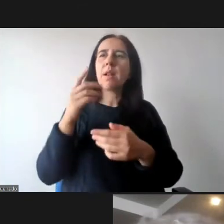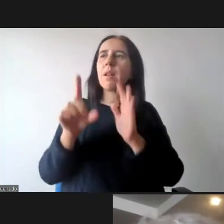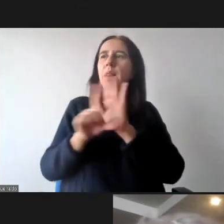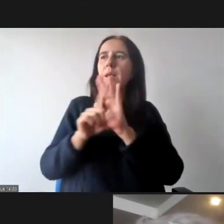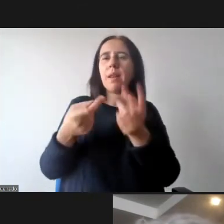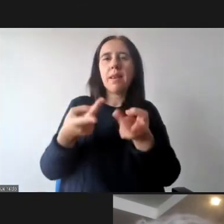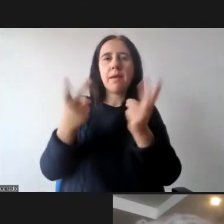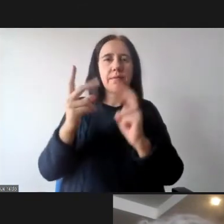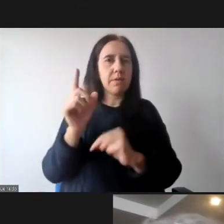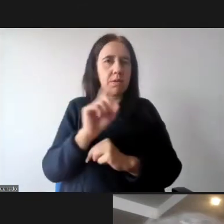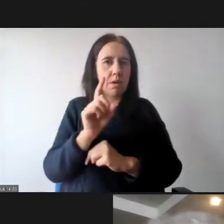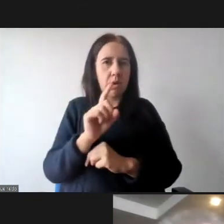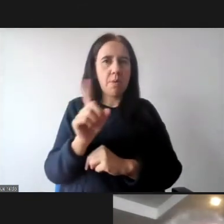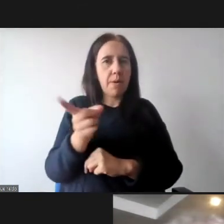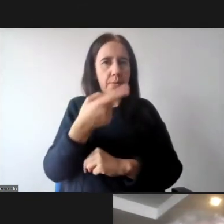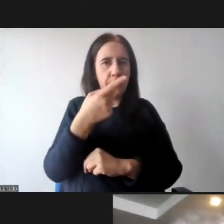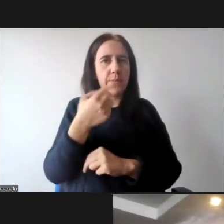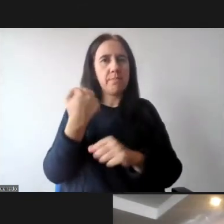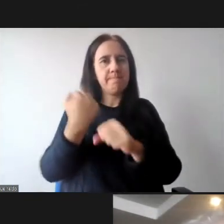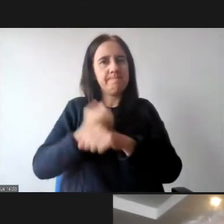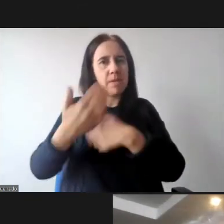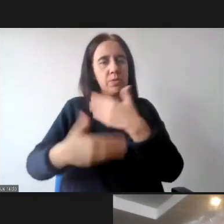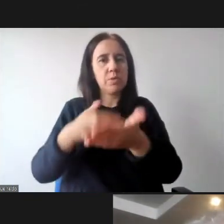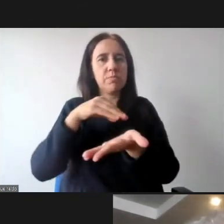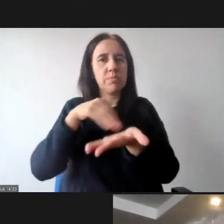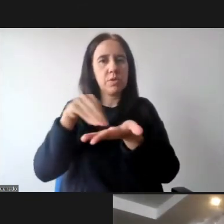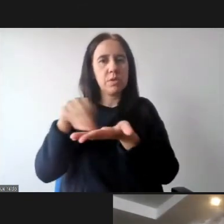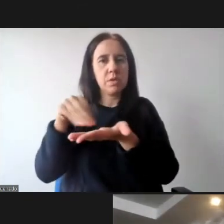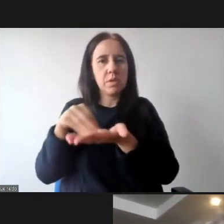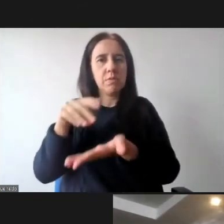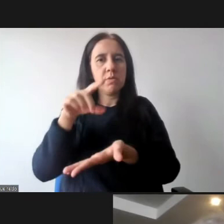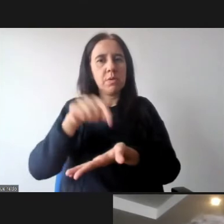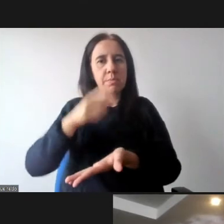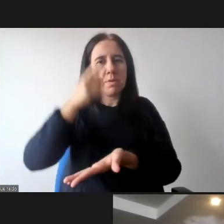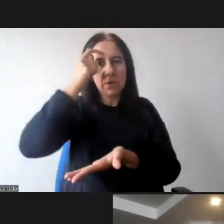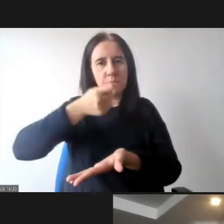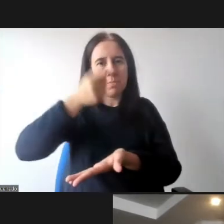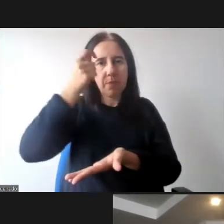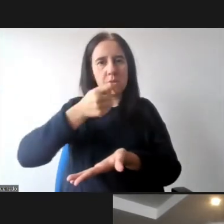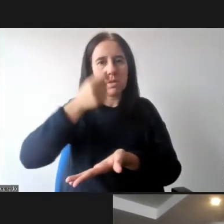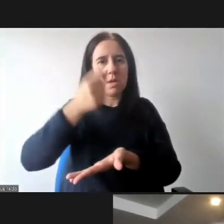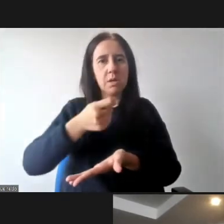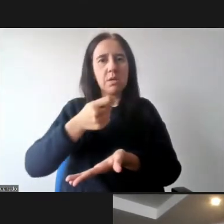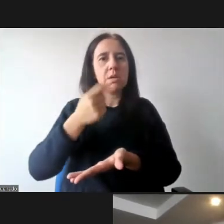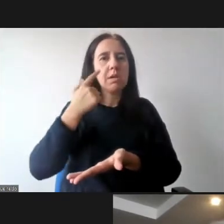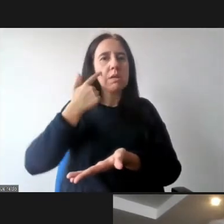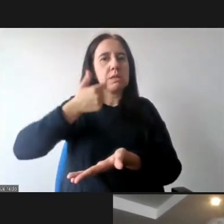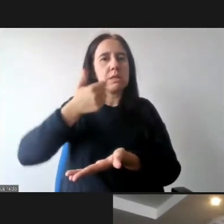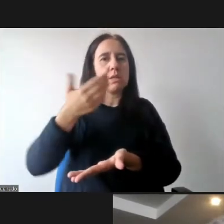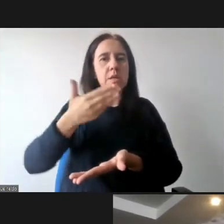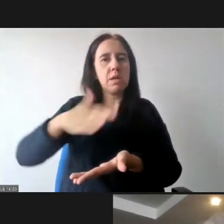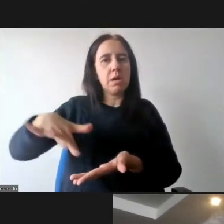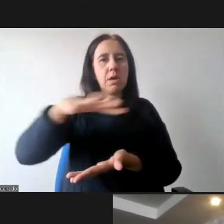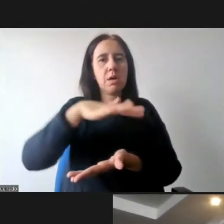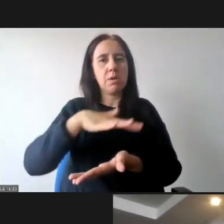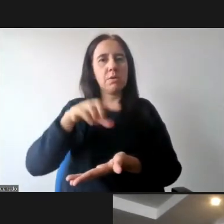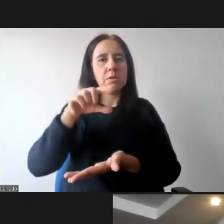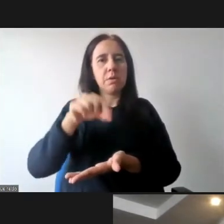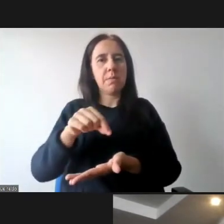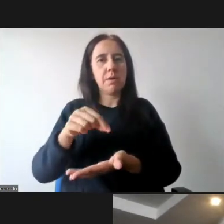submetida desde logo aos princípios da atuação administrativa, ao respeito pelos direitos fundamentais, dos quais resulta uma